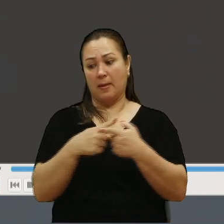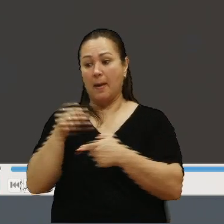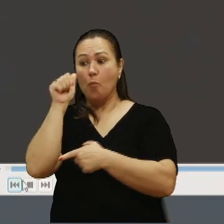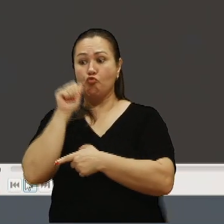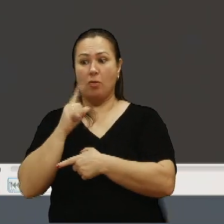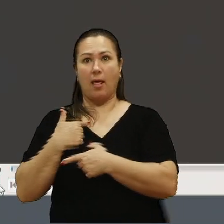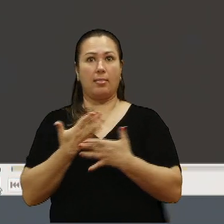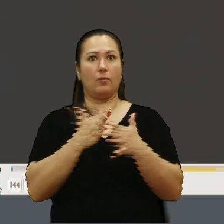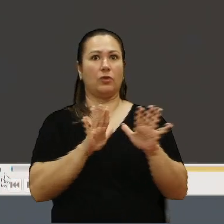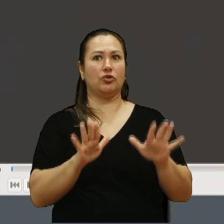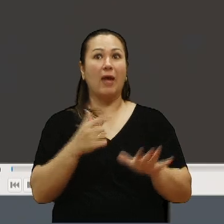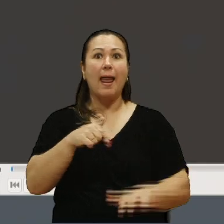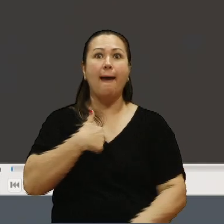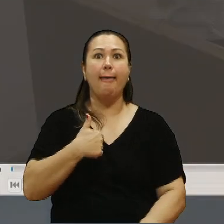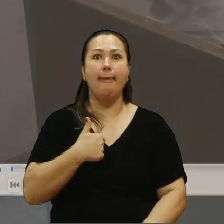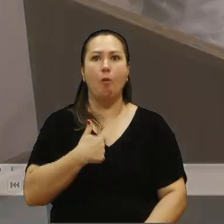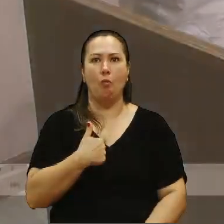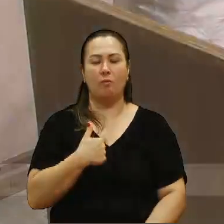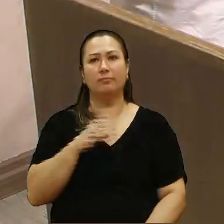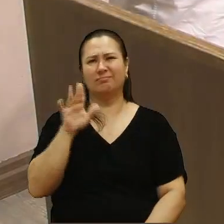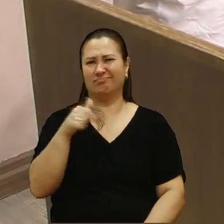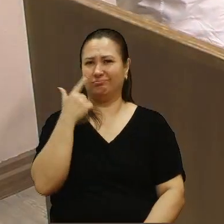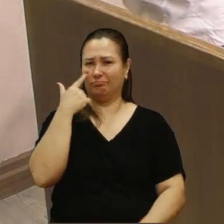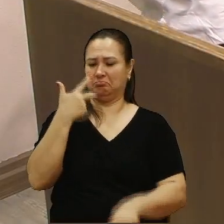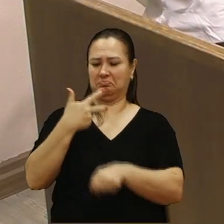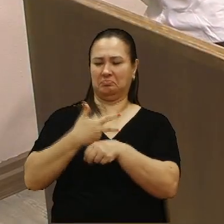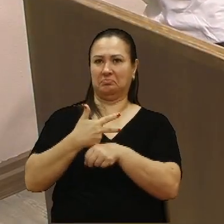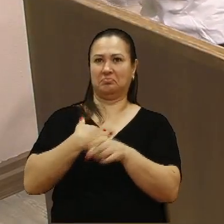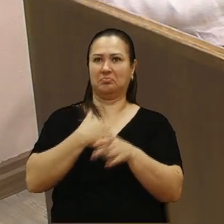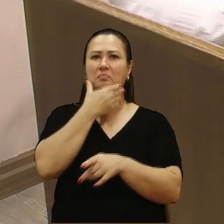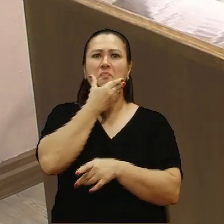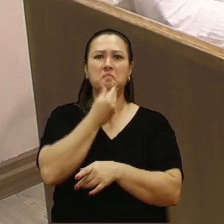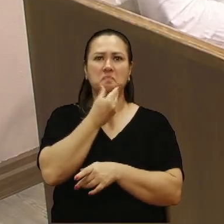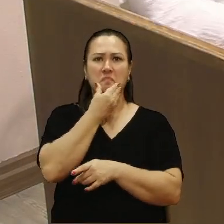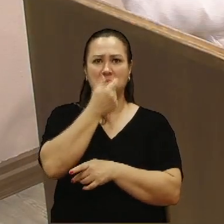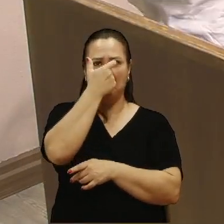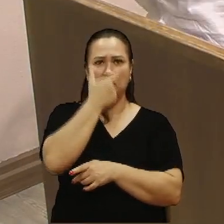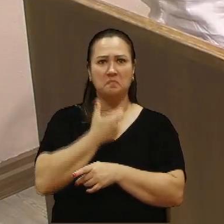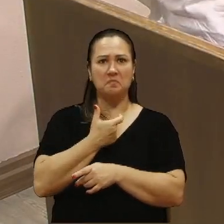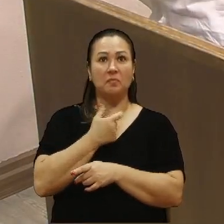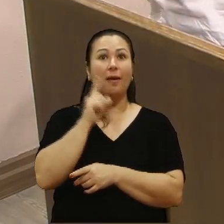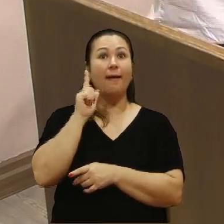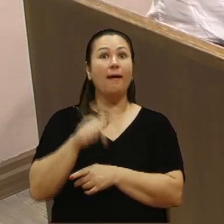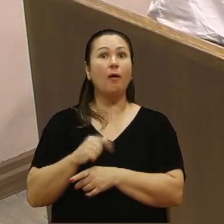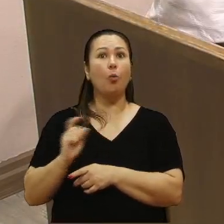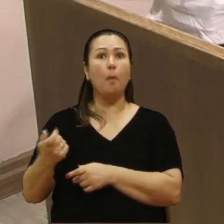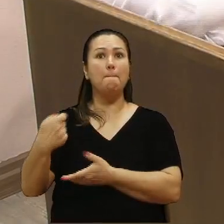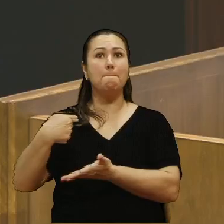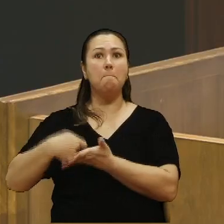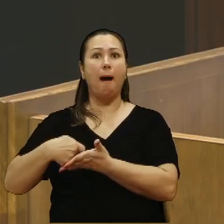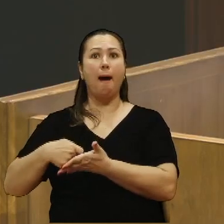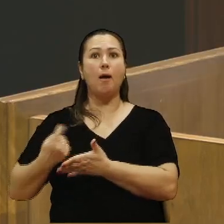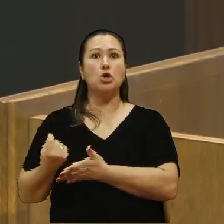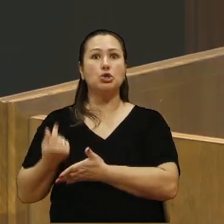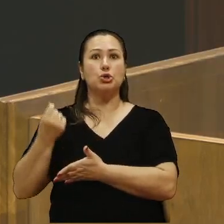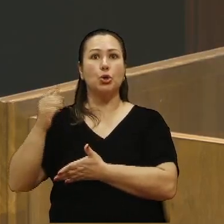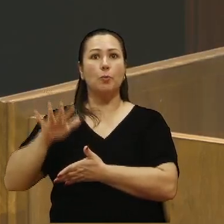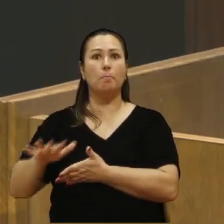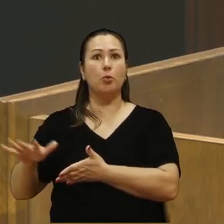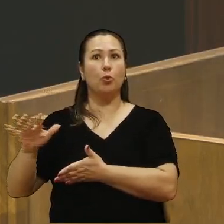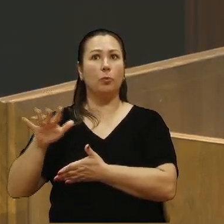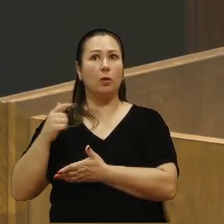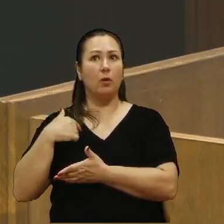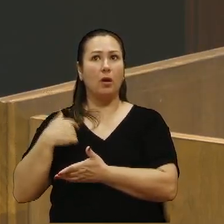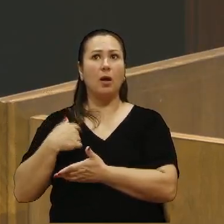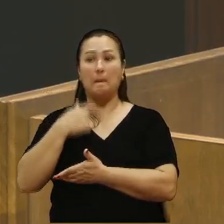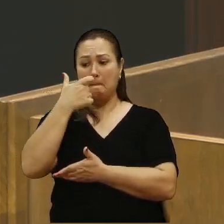eu. Obrigado. Pause. Esse senhor é um senhor que é pago com dinheiro público. Inclusive